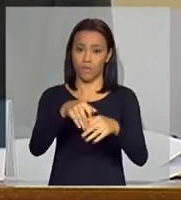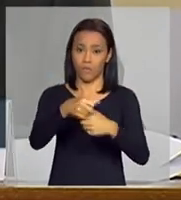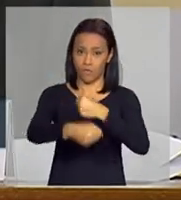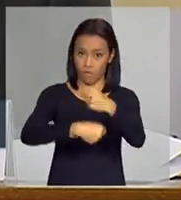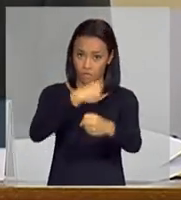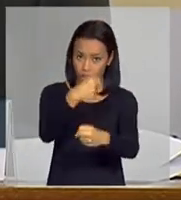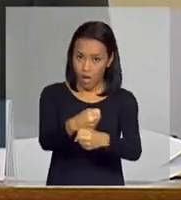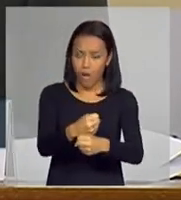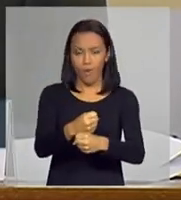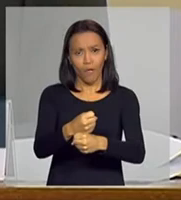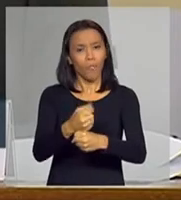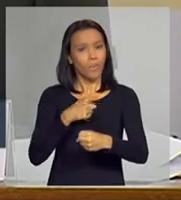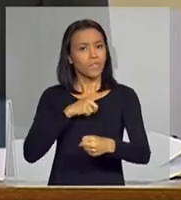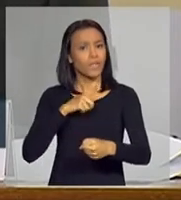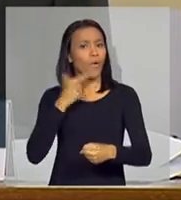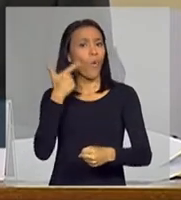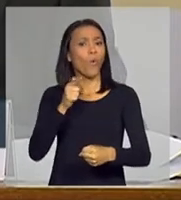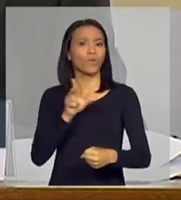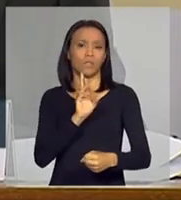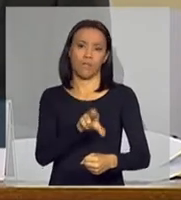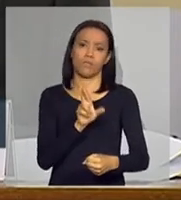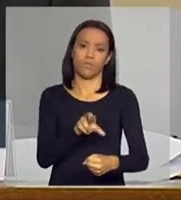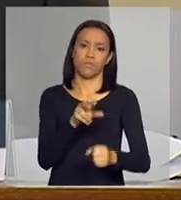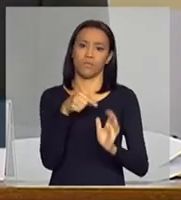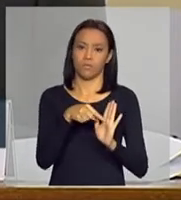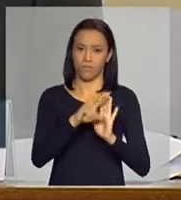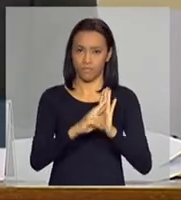poderemos ter outros resultados